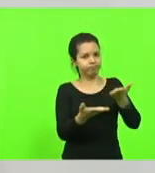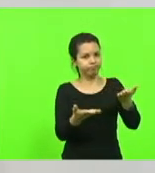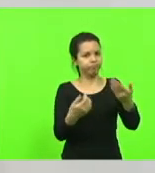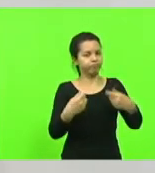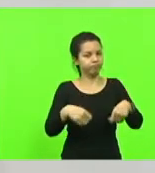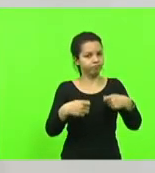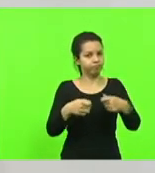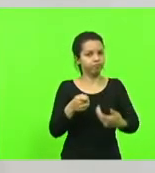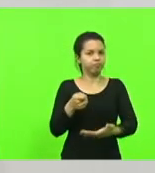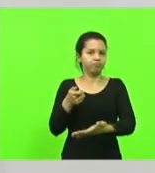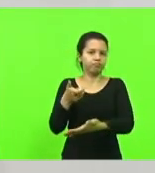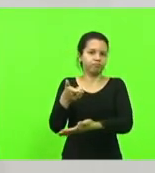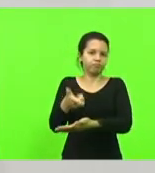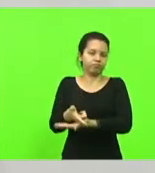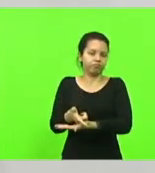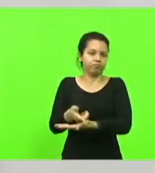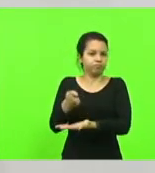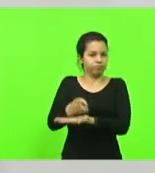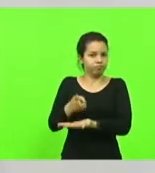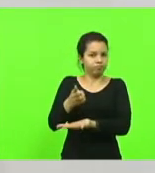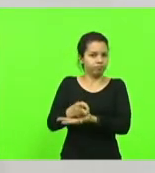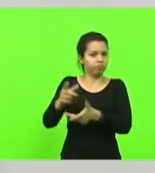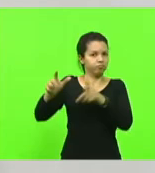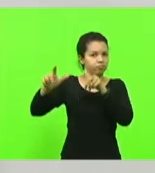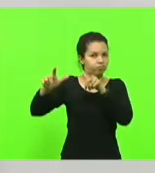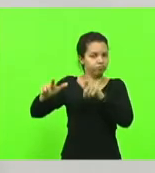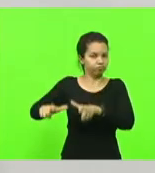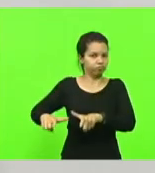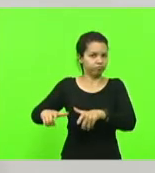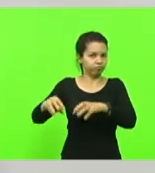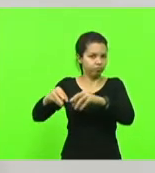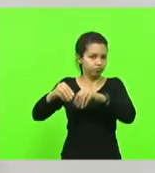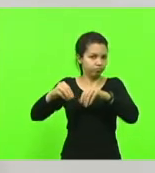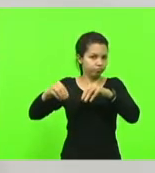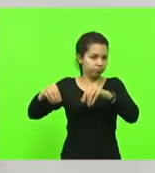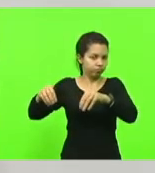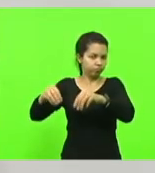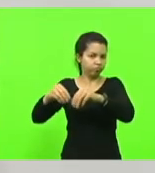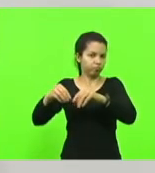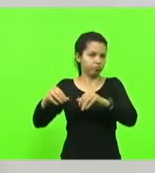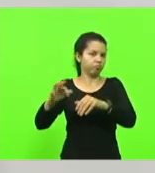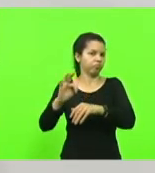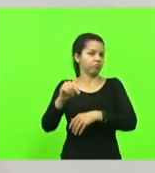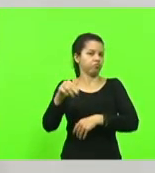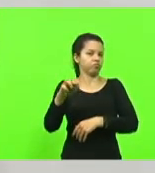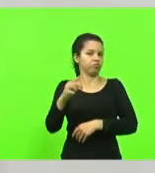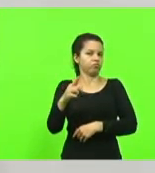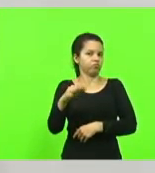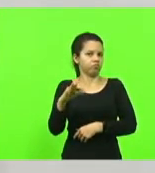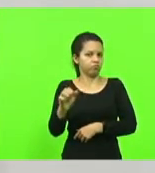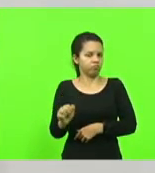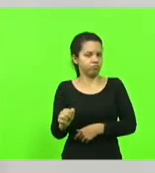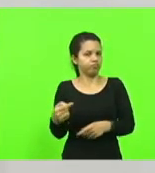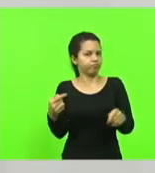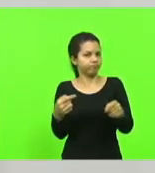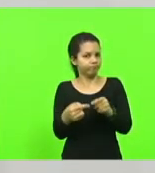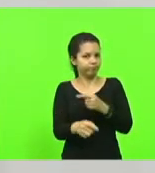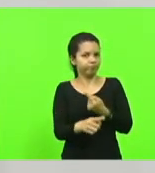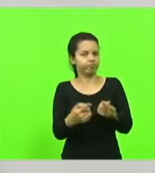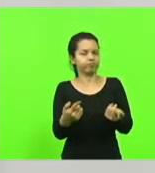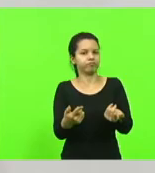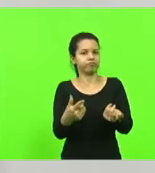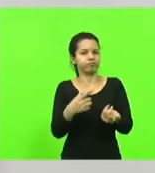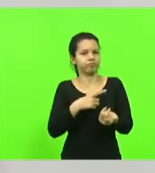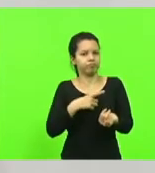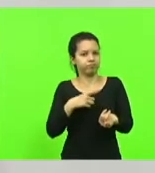pagar para manter esse depósito de areia de fundição. Isso é um absurdo, enquanto tem